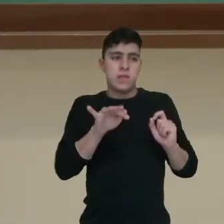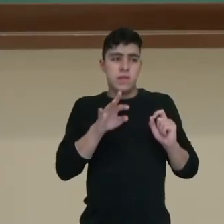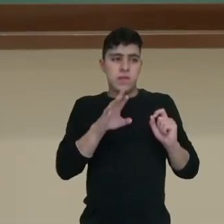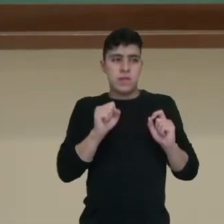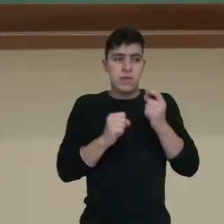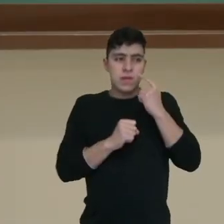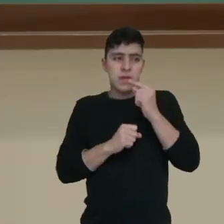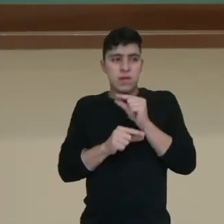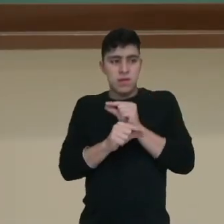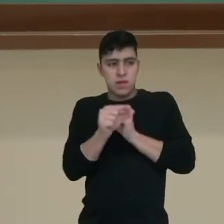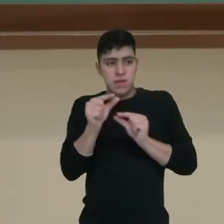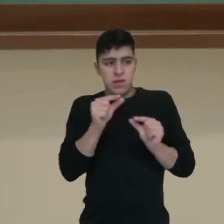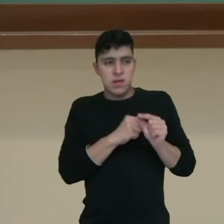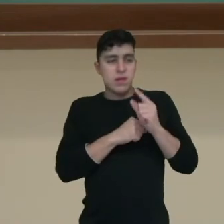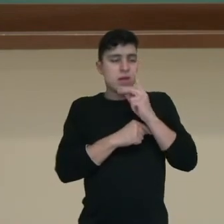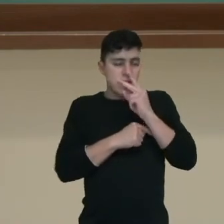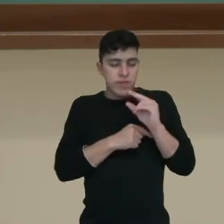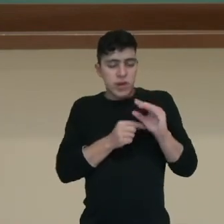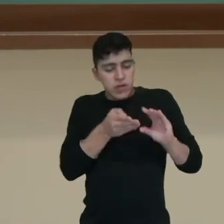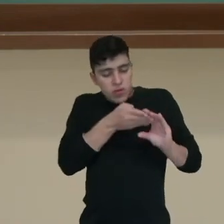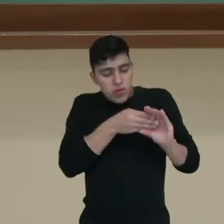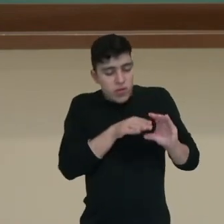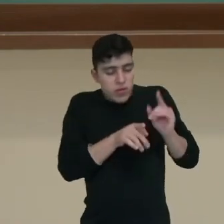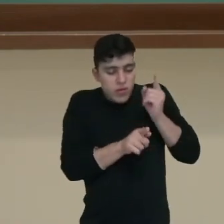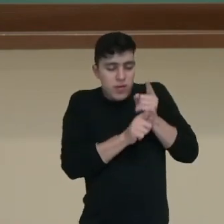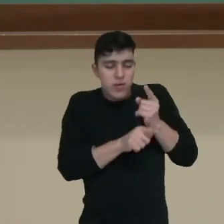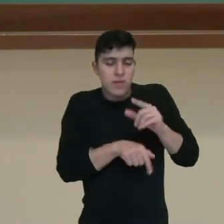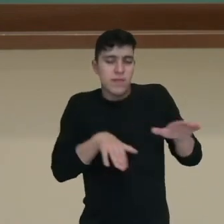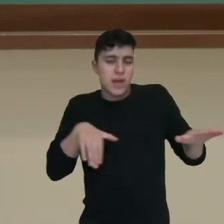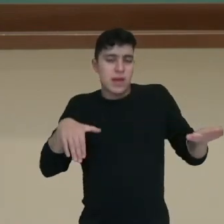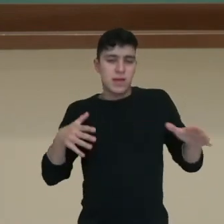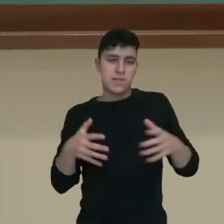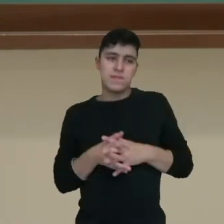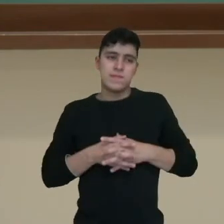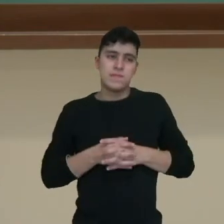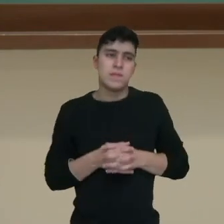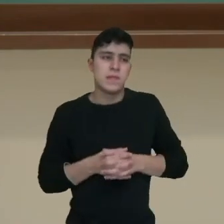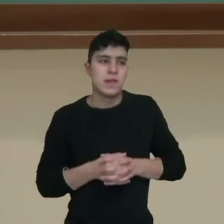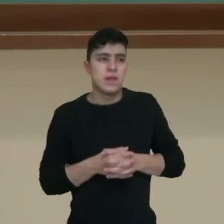bem bonitinhos, né, que parecem aquelas conchas que a gente encontra na praia, tá?